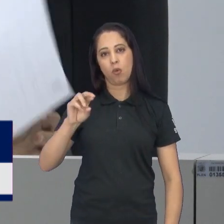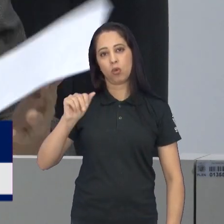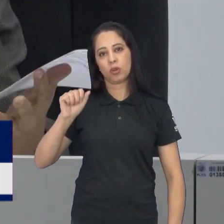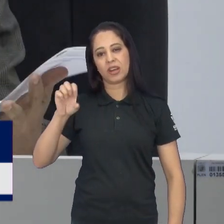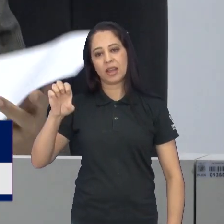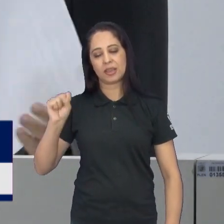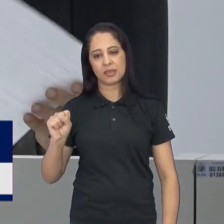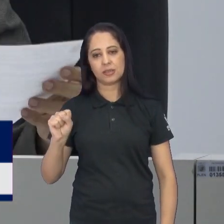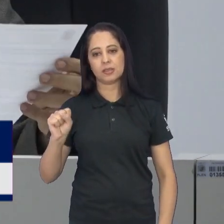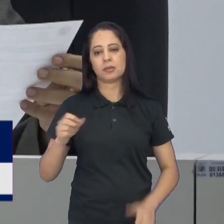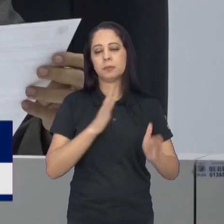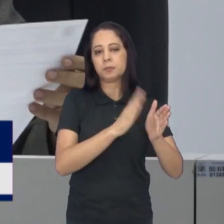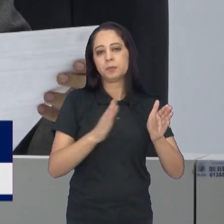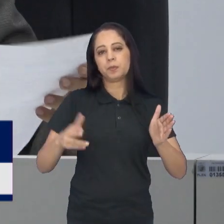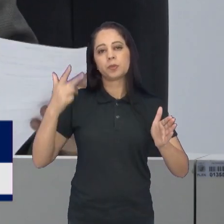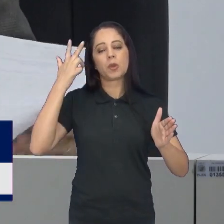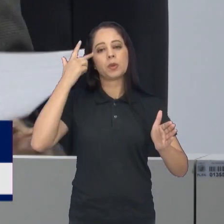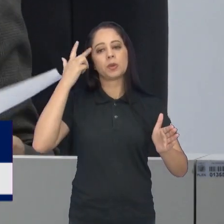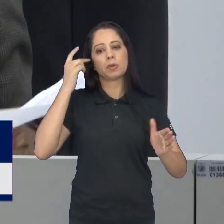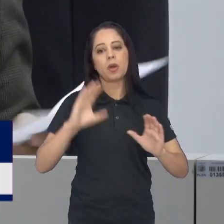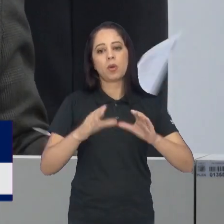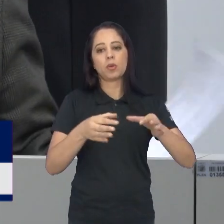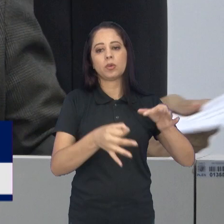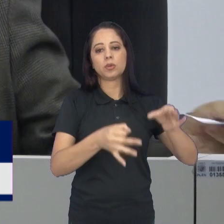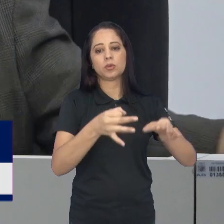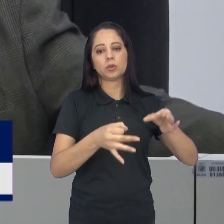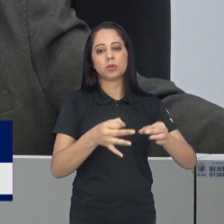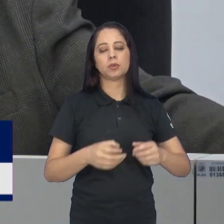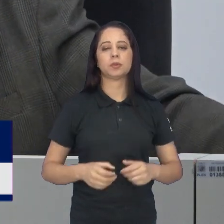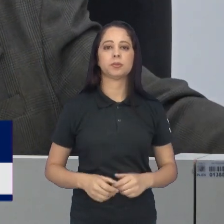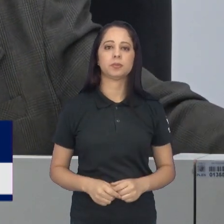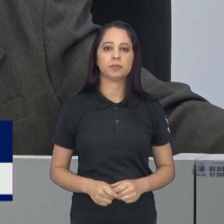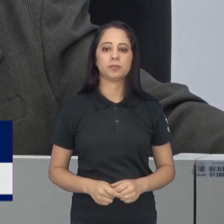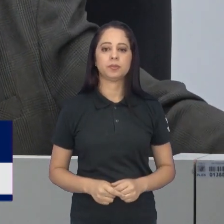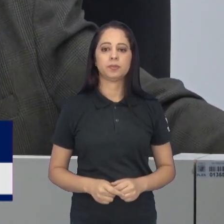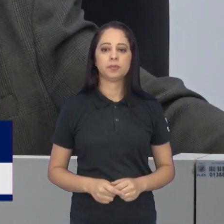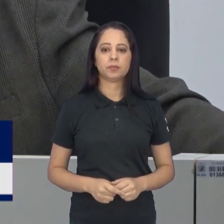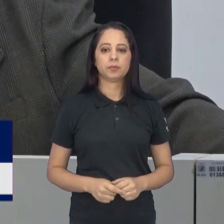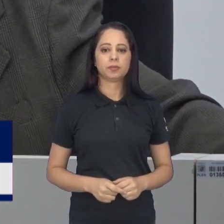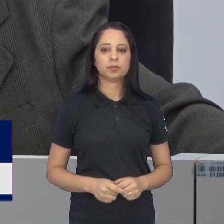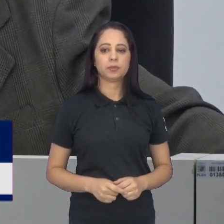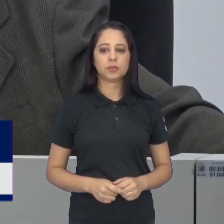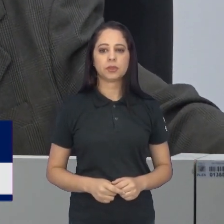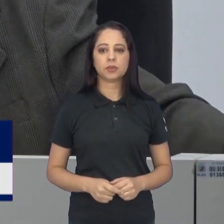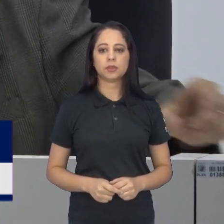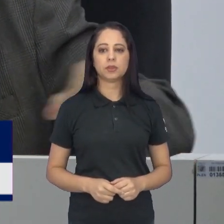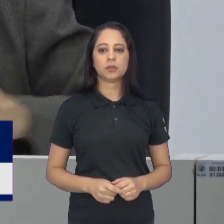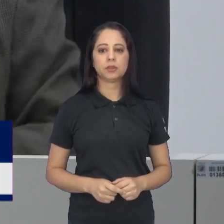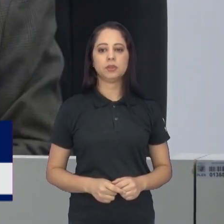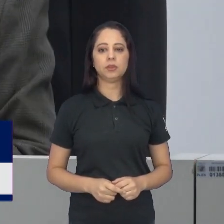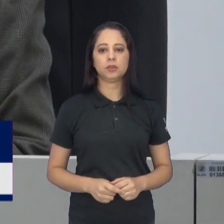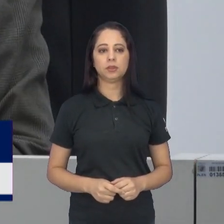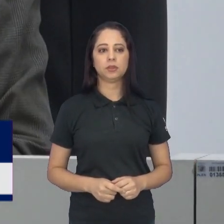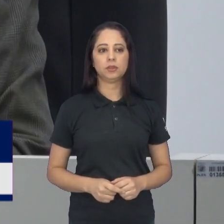ordinário, comissão de justiça. São esses os processos, senhor presidente.